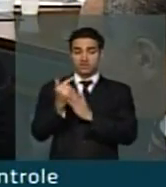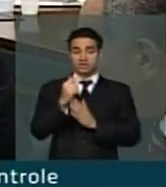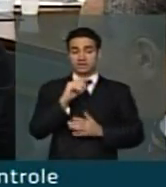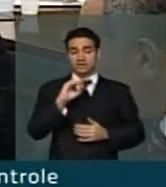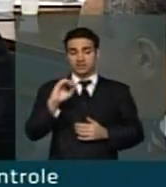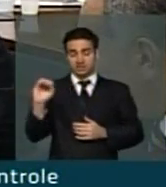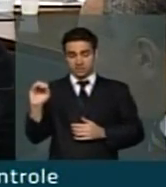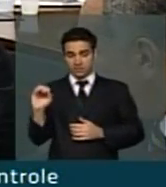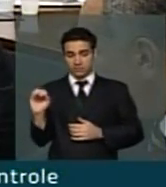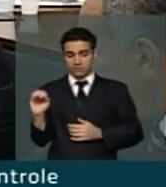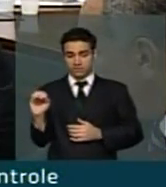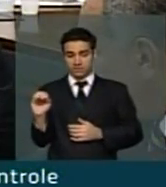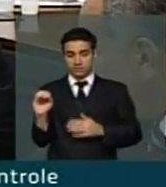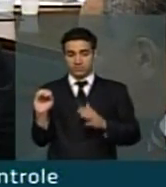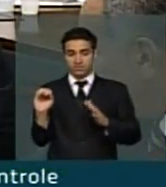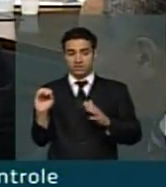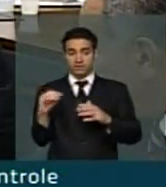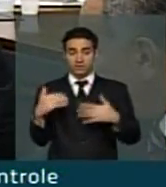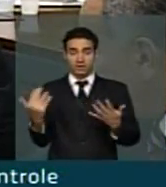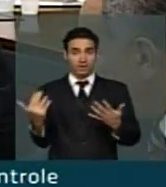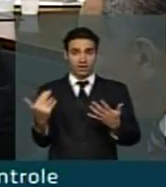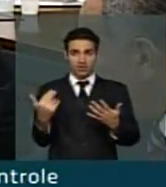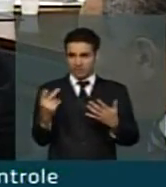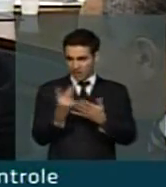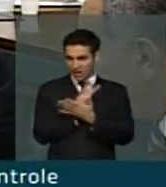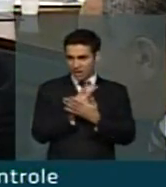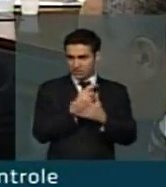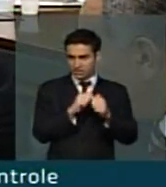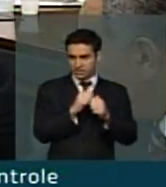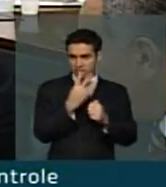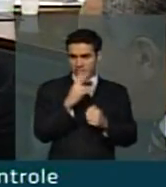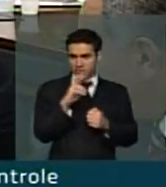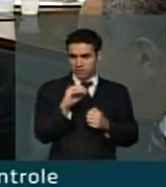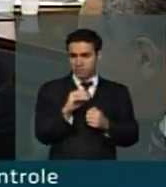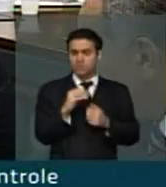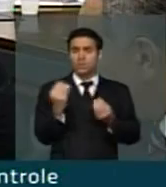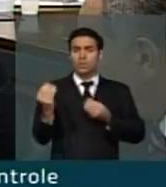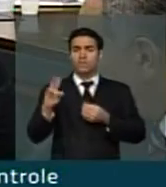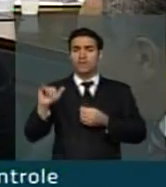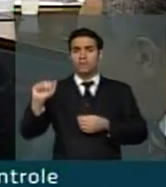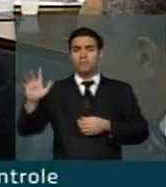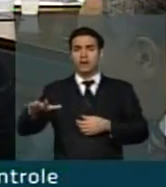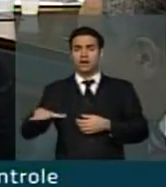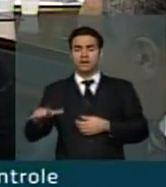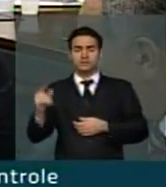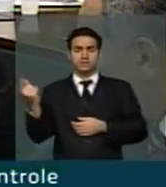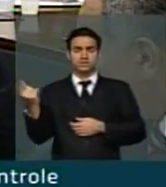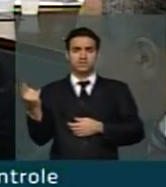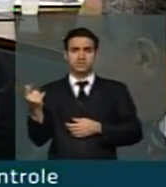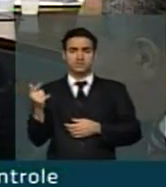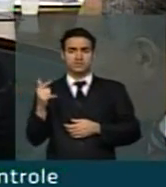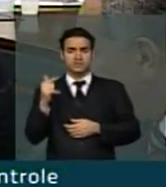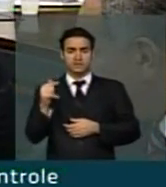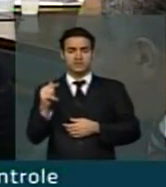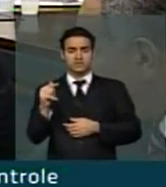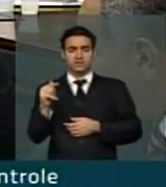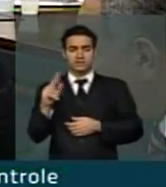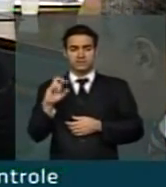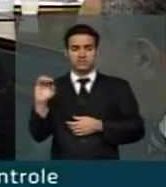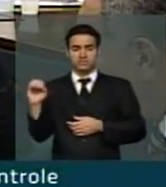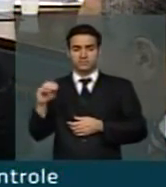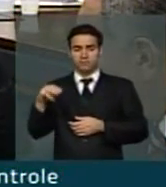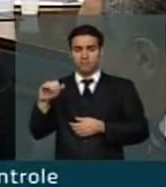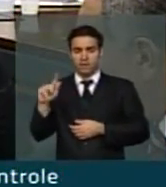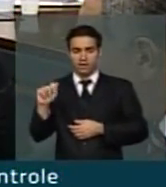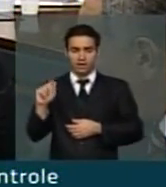barato. Então não deveria ter feito para 450, e como é que vai baratear efetivamente essa questão de 700